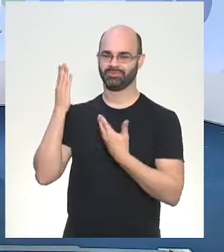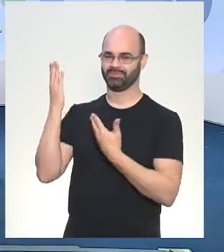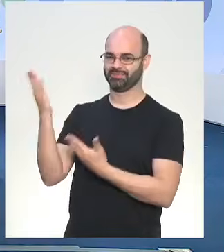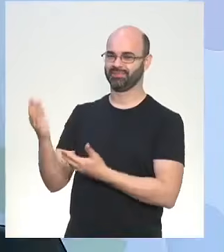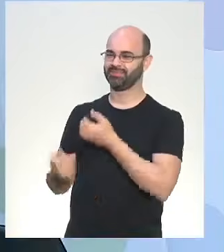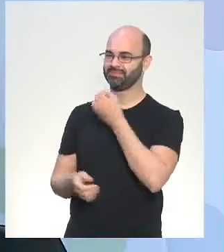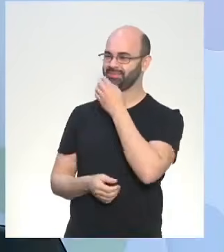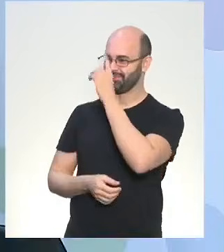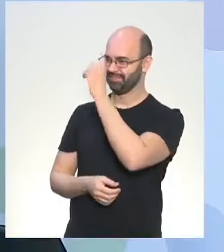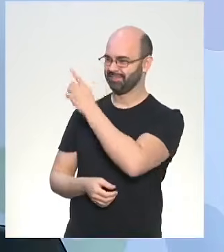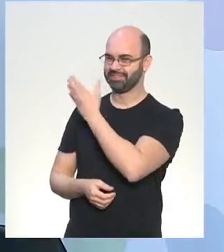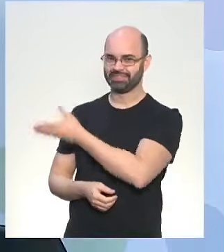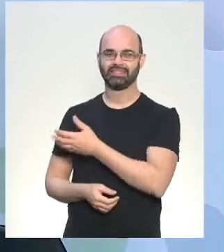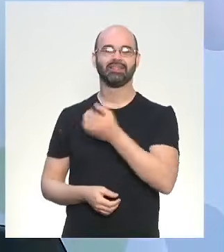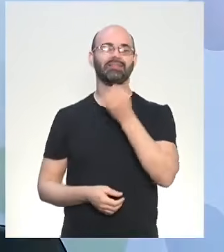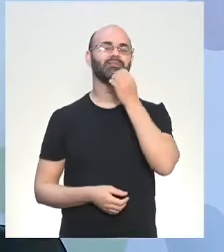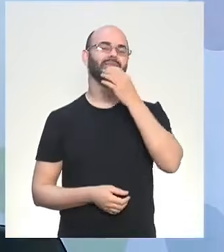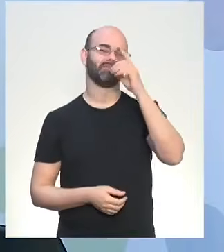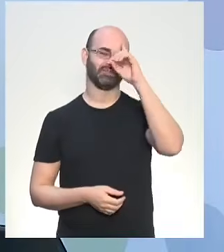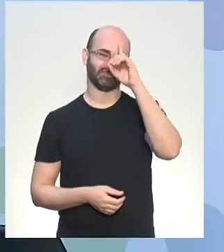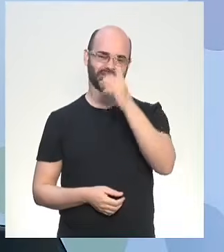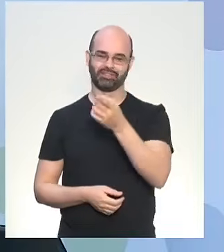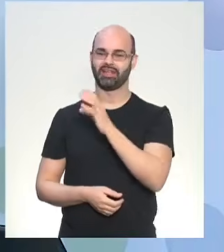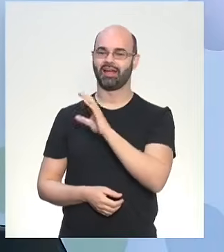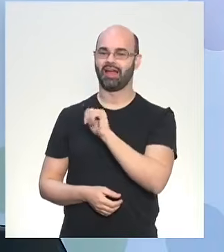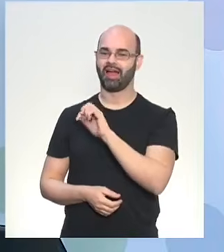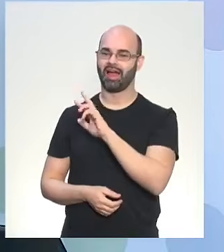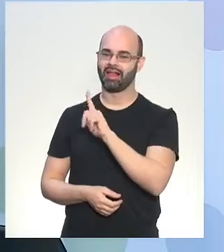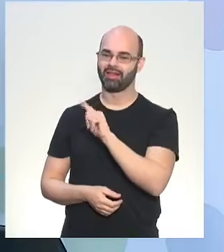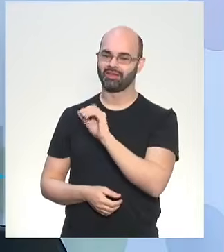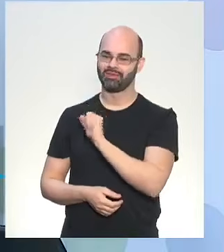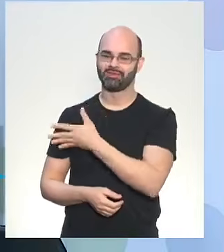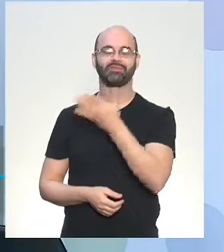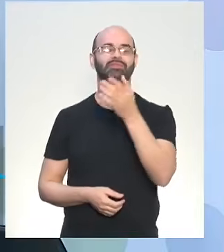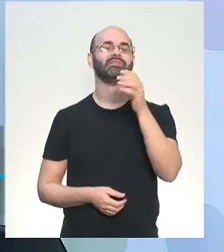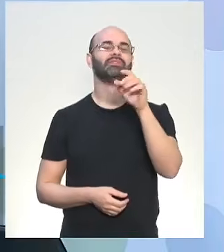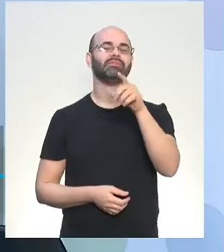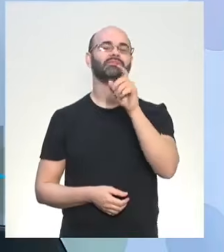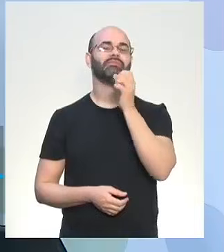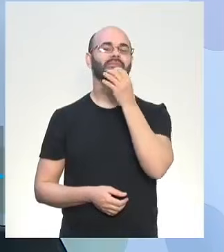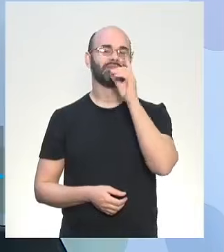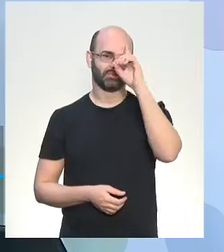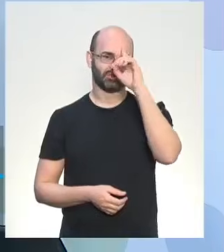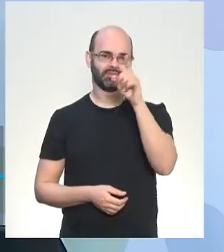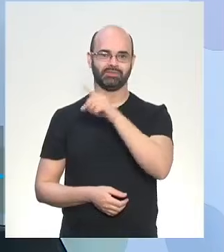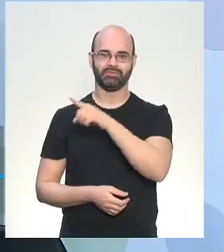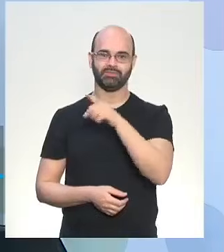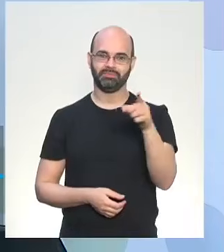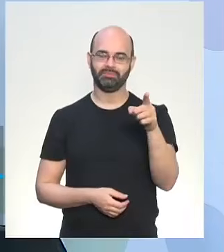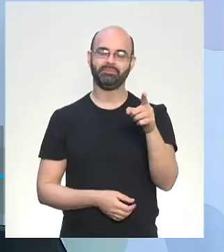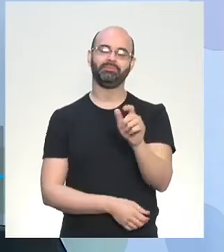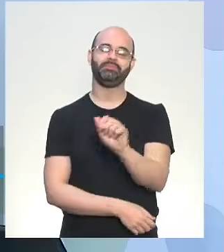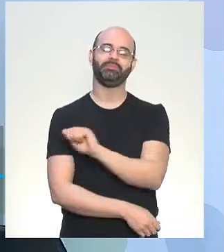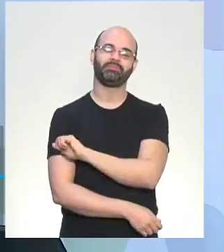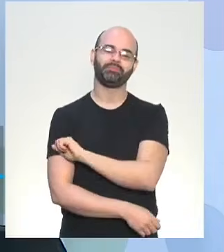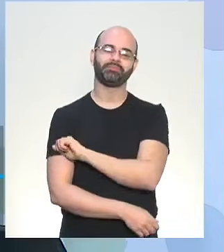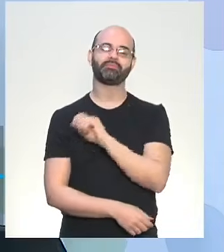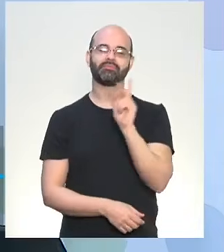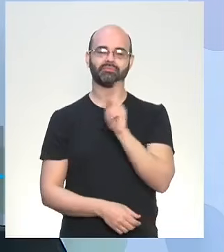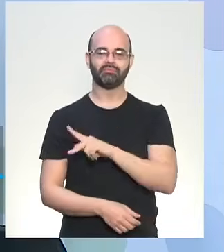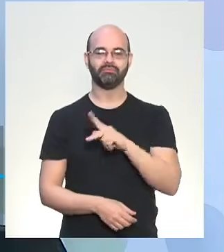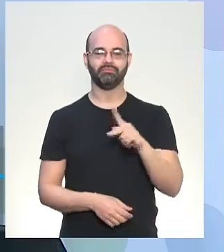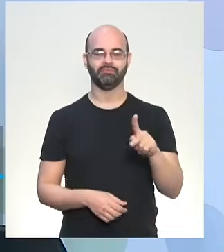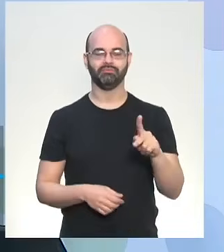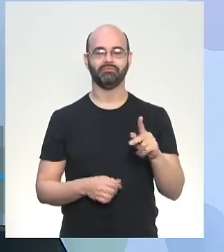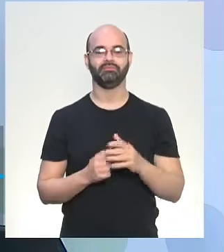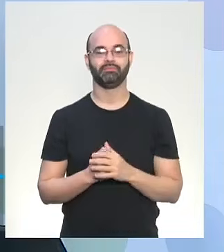dia, Carlão. Bom dia aí aos alunos, aos professores e a todos que irão acompanhar a mais uma aula do sexto ano aí do Ensino Fundamental